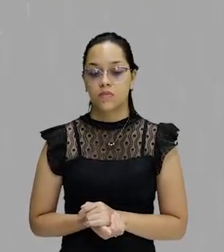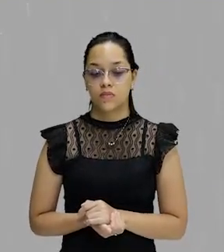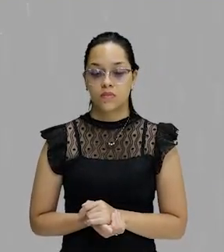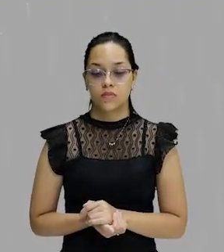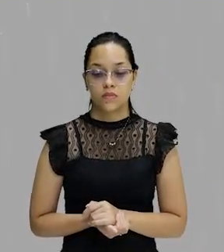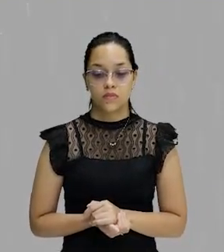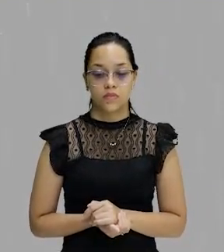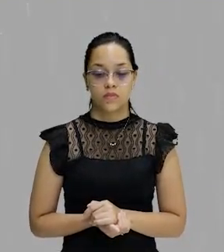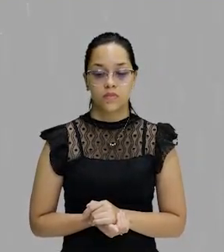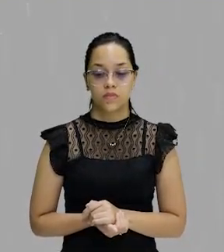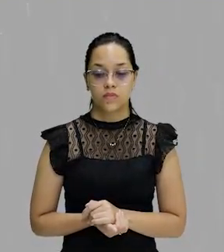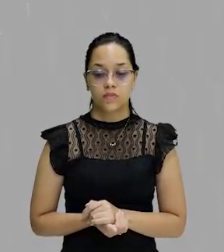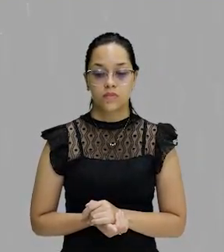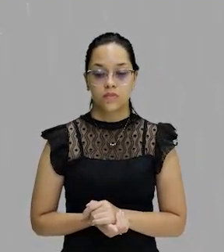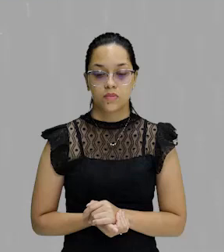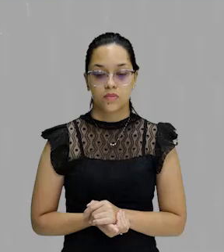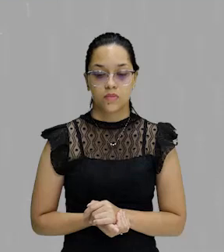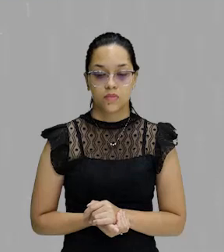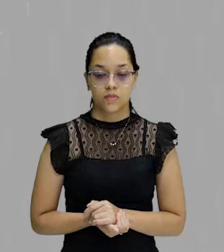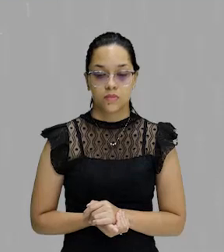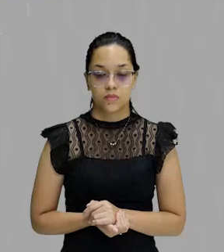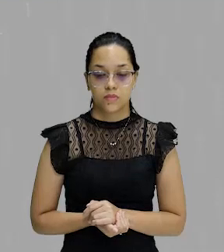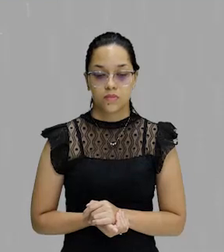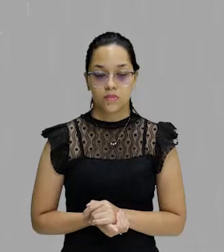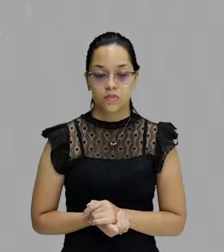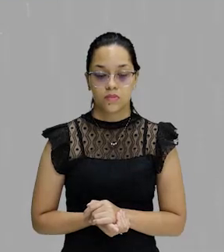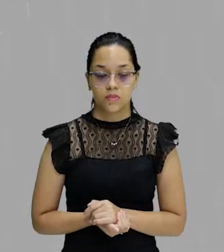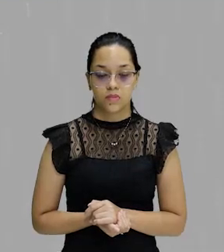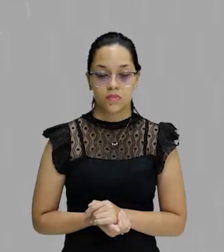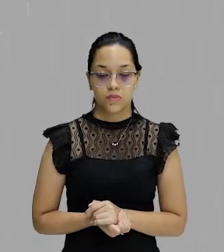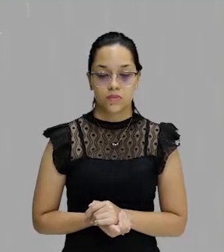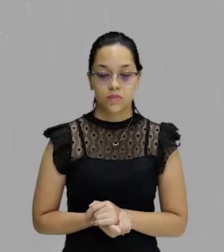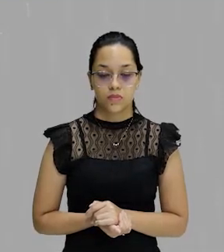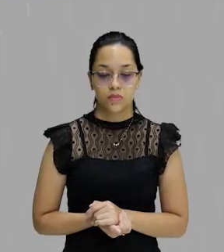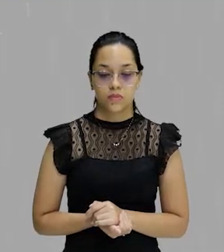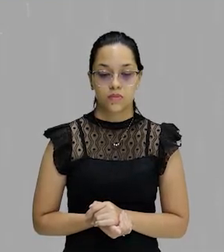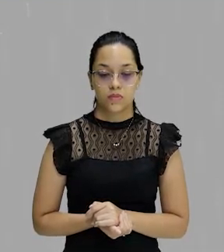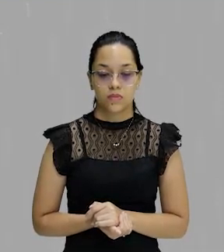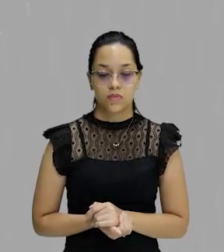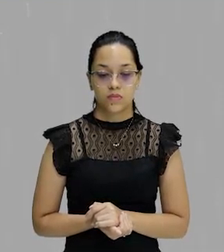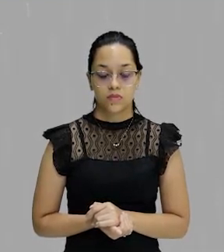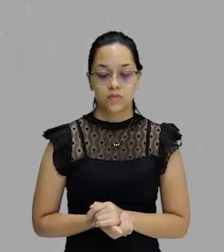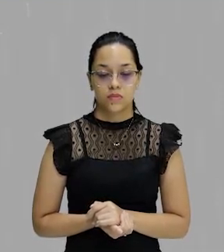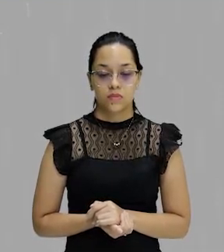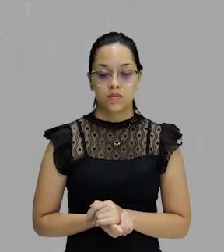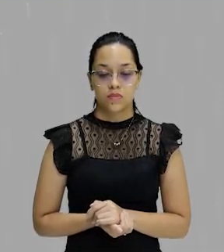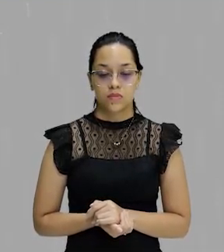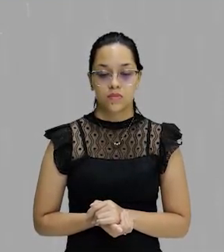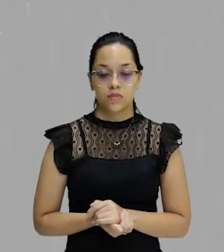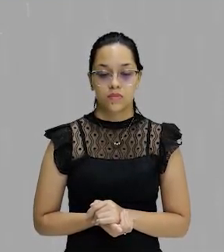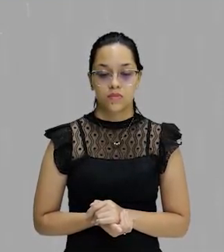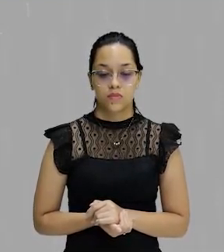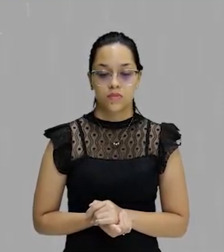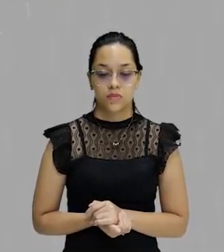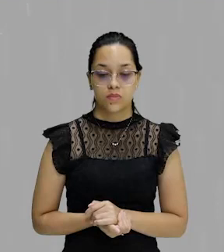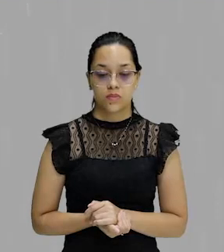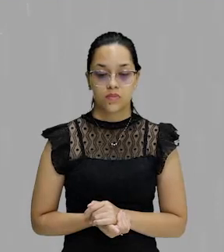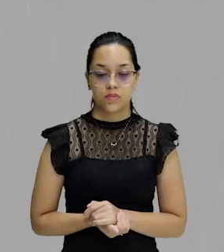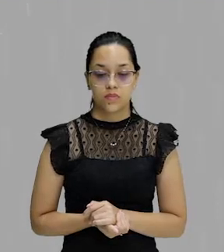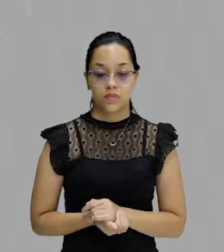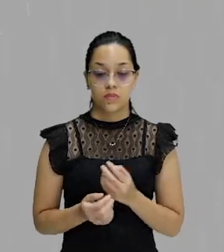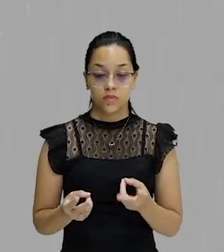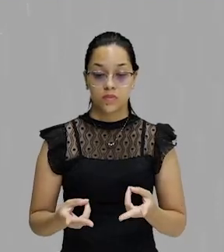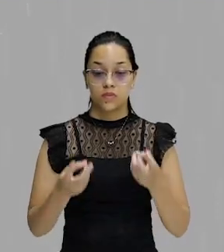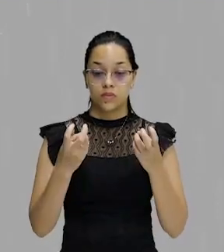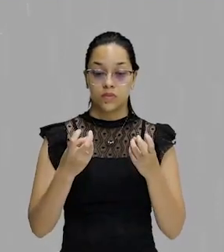de chamar-me de usuário. Gostava de emprestar dinheiro por cortesia cristã. Então,